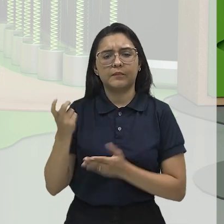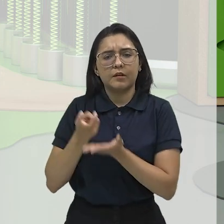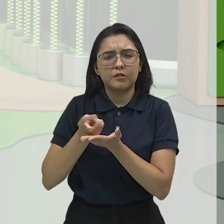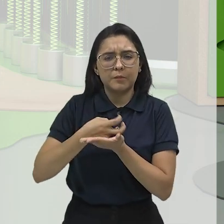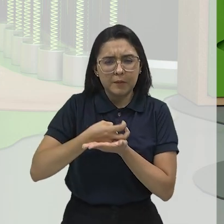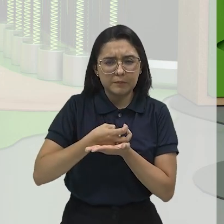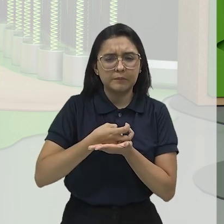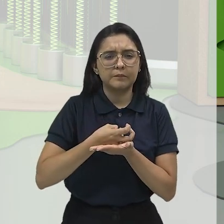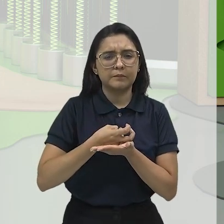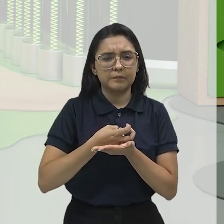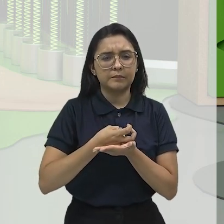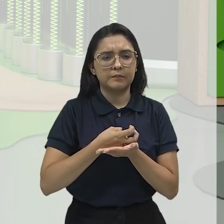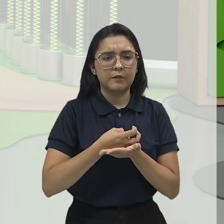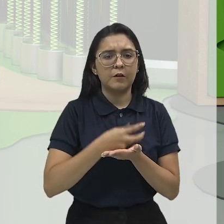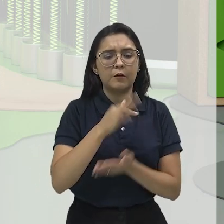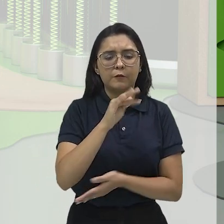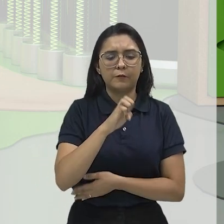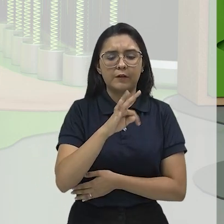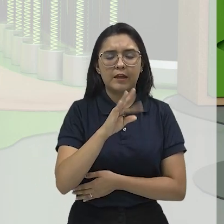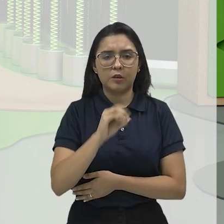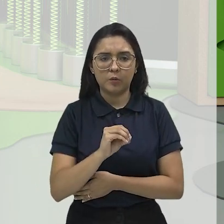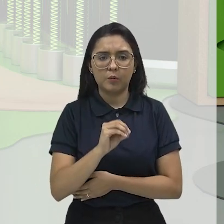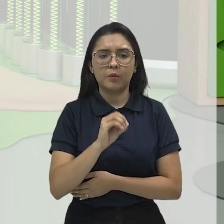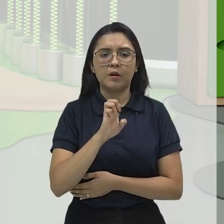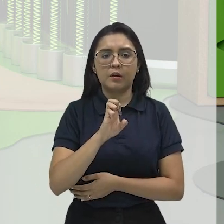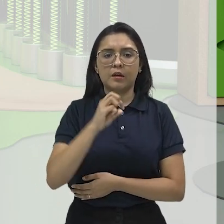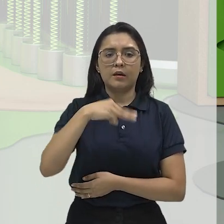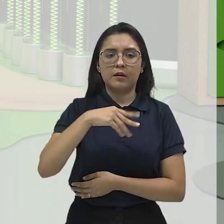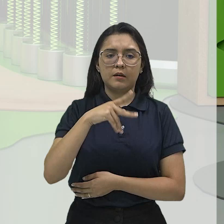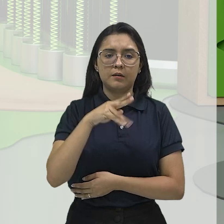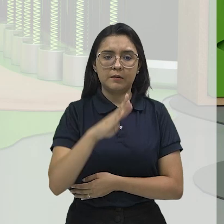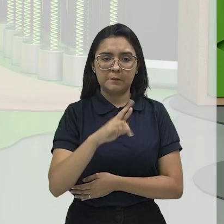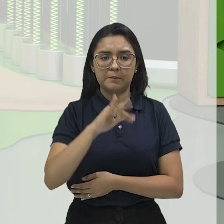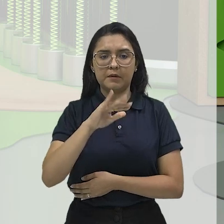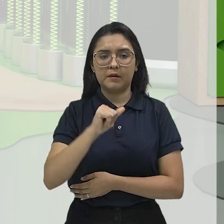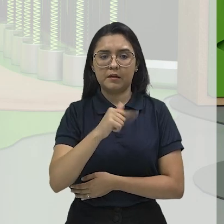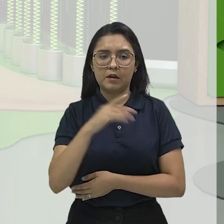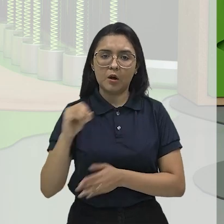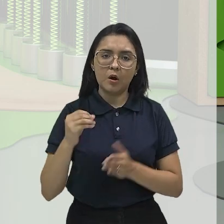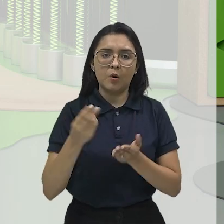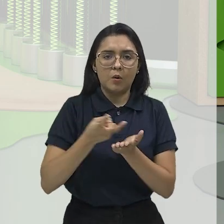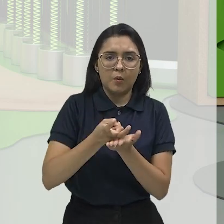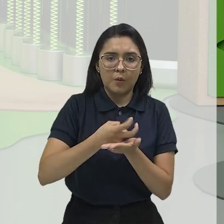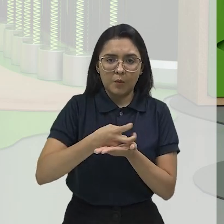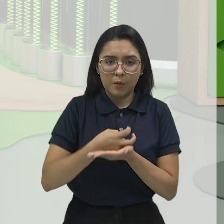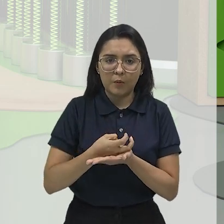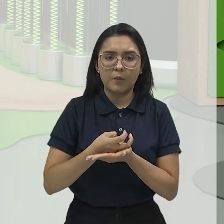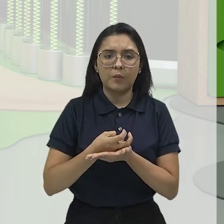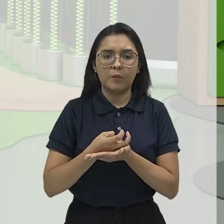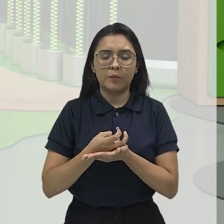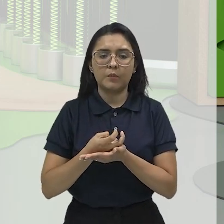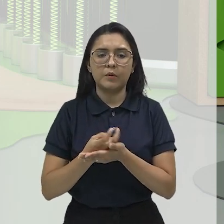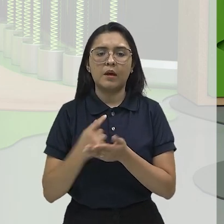Desde o desenvolvimento fetal, embrionário, fetal, até o momento que ele chega